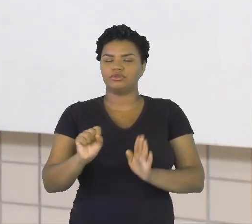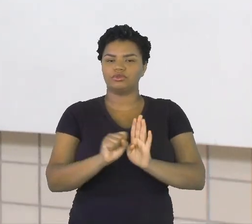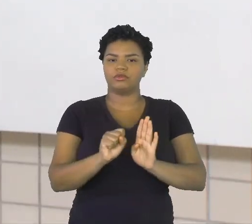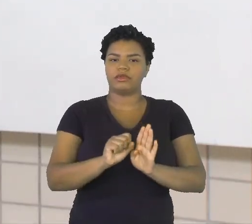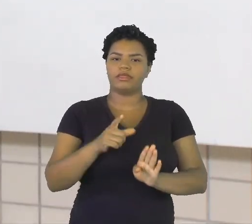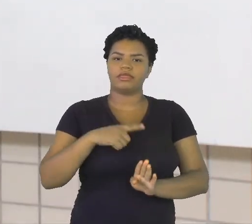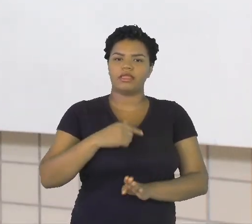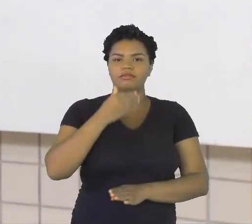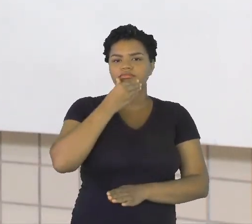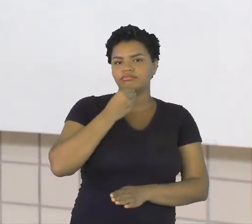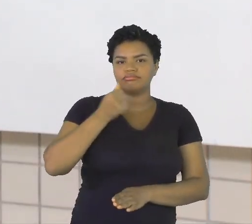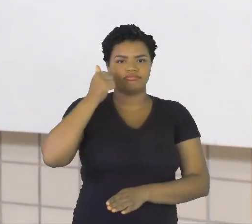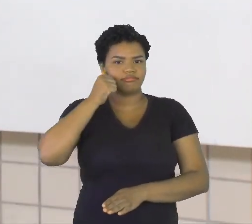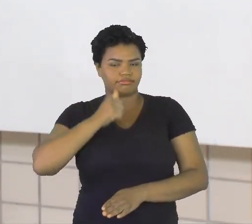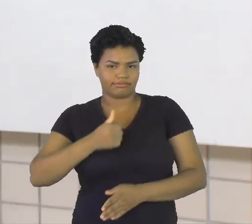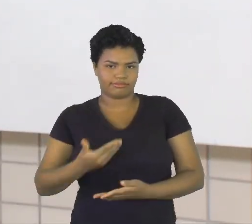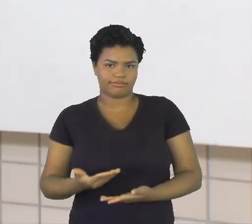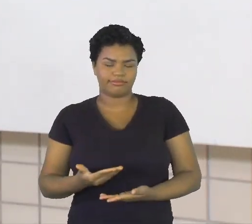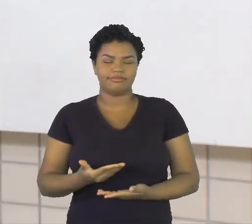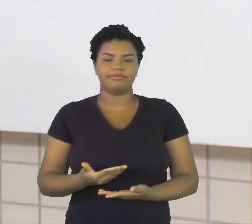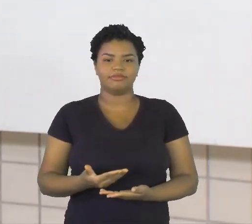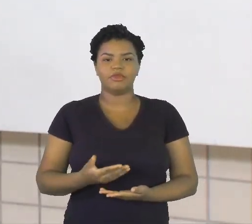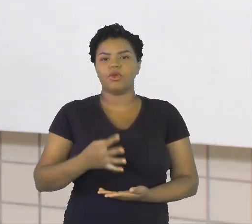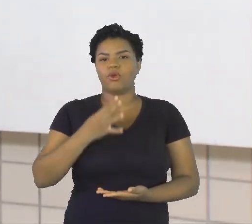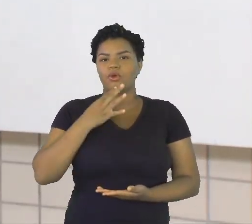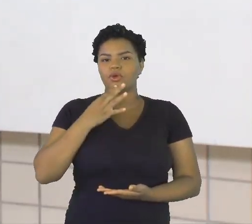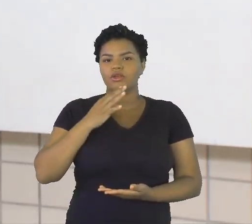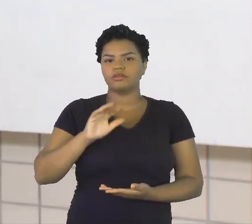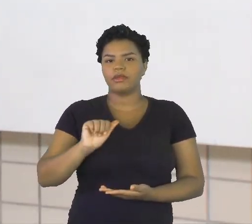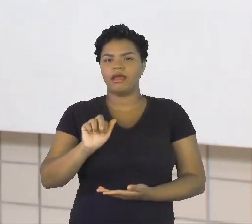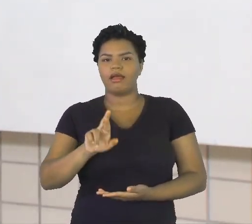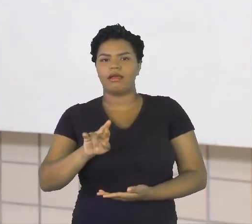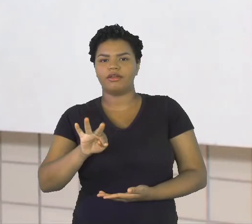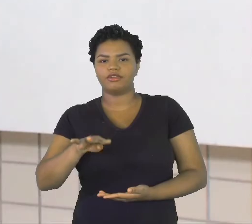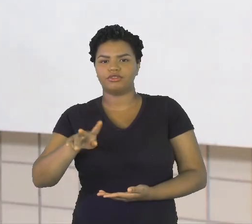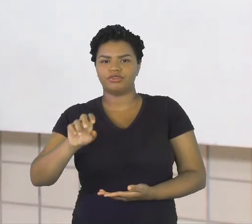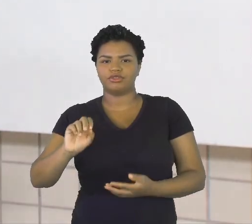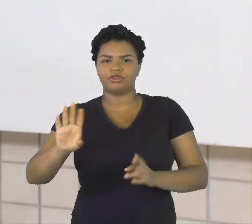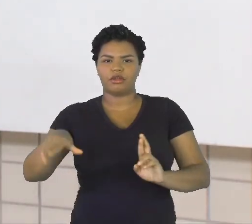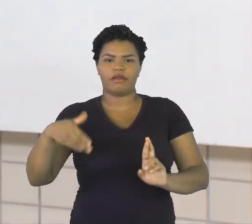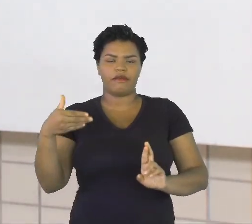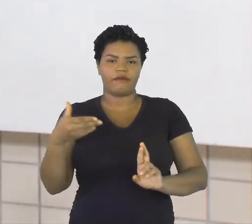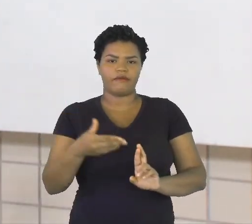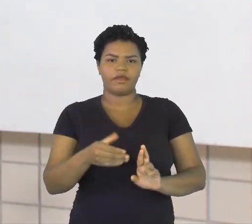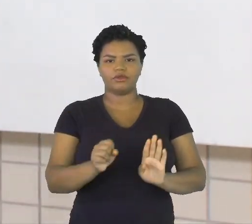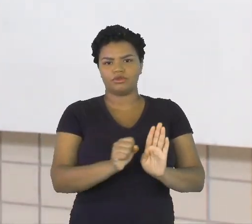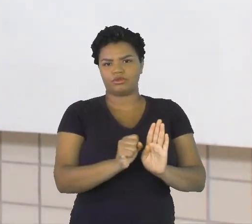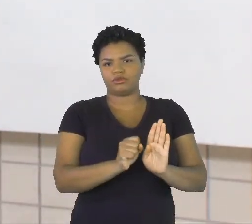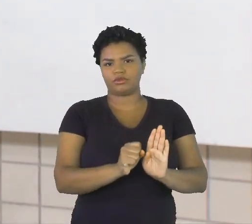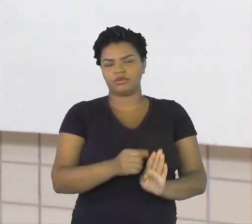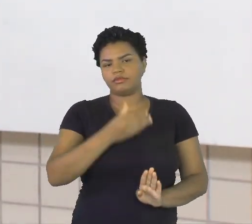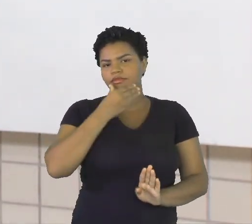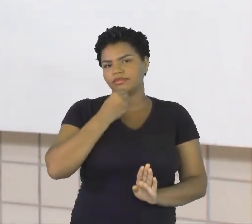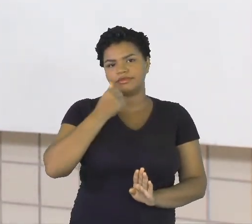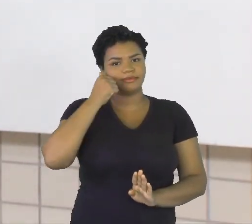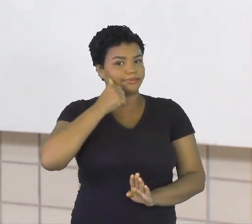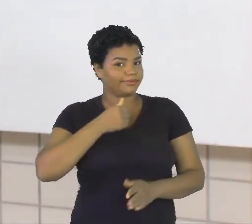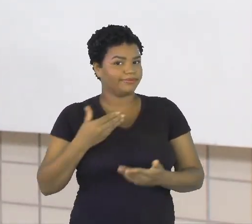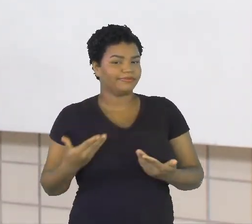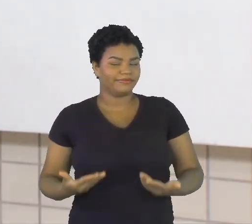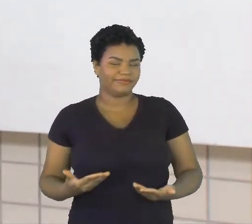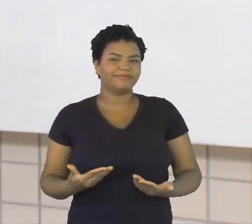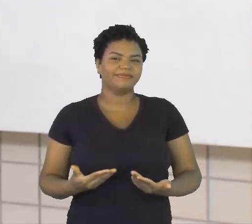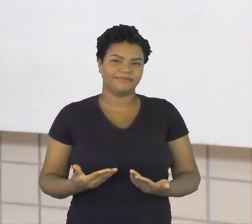masculino e feminino. Conhecemos artigos que se referem aos substantivos masculinos e